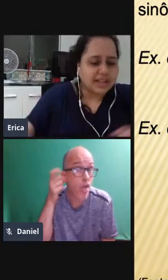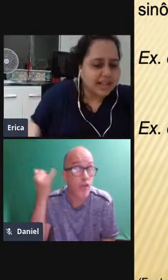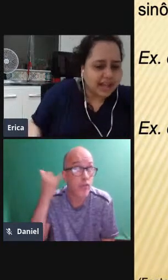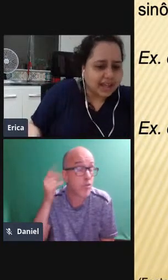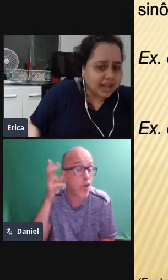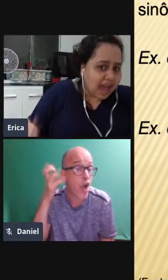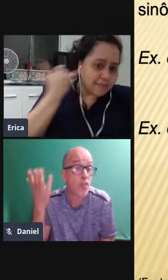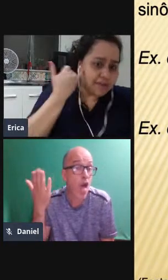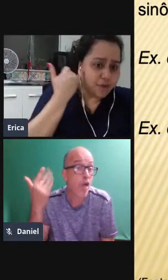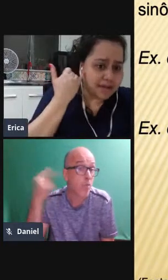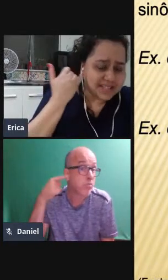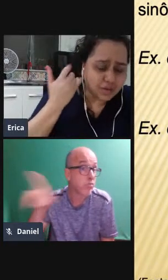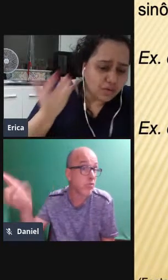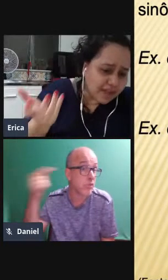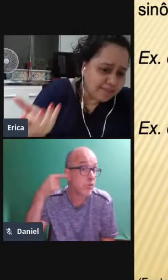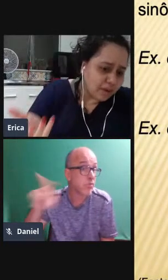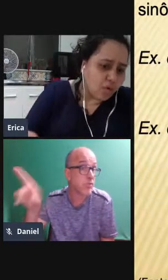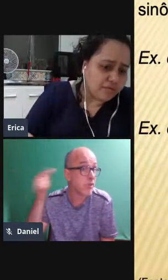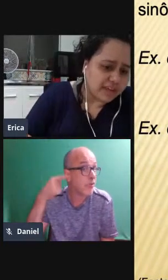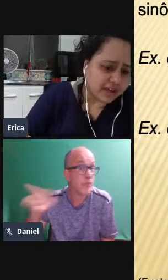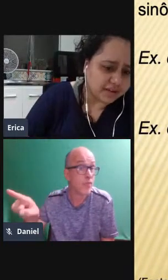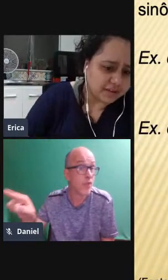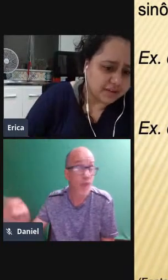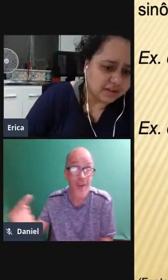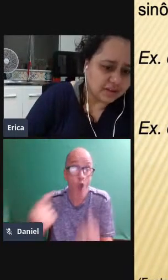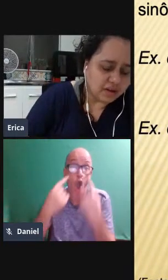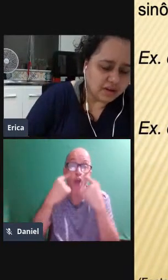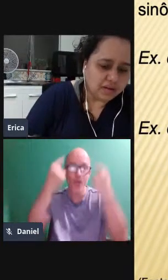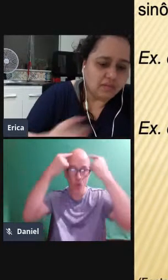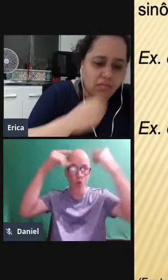consigo entender. A minha informação não vem pelo ouvir.